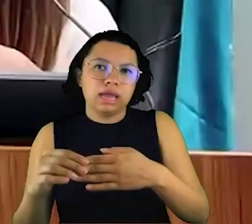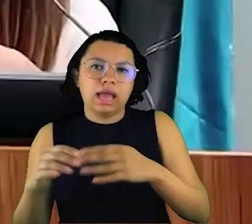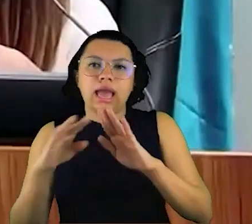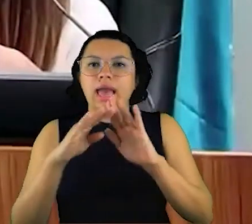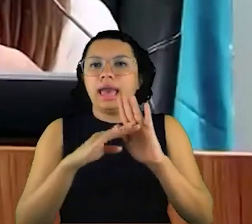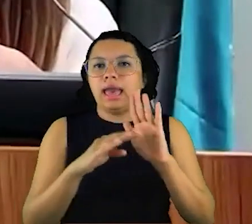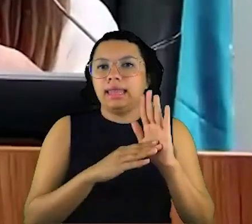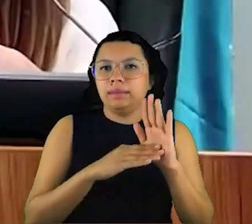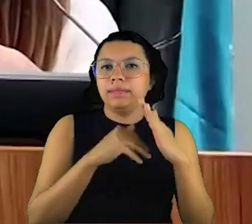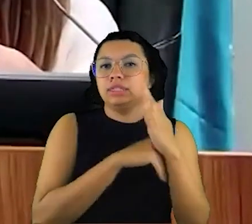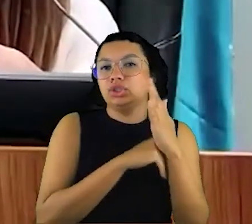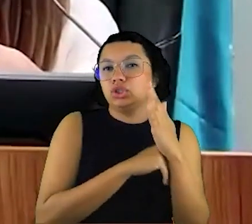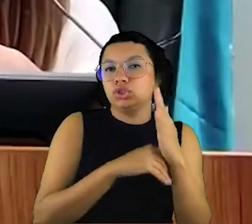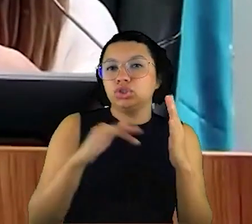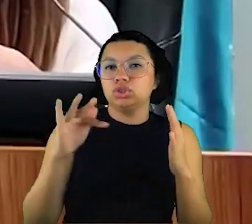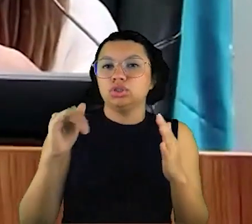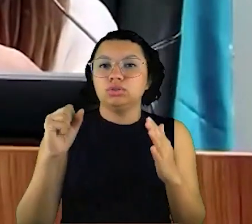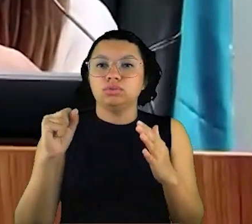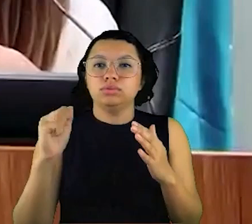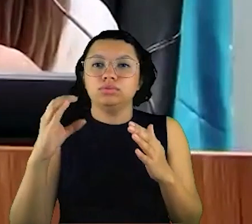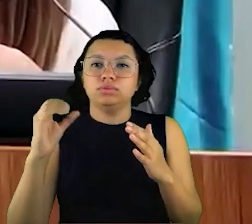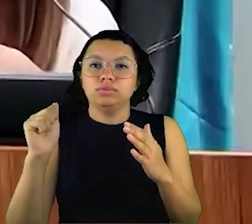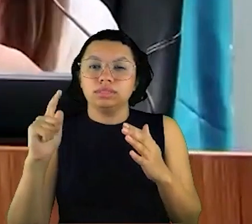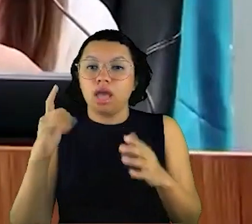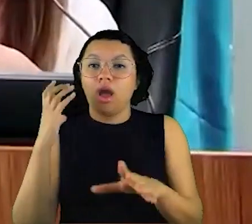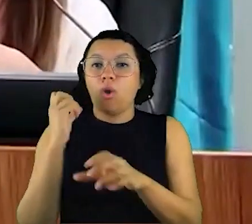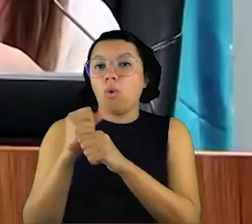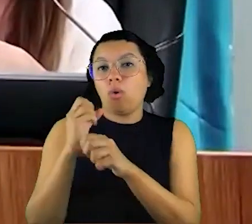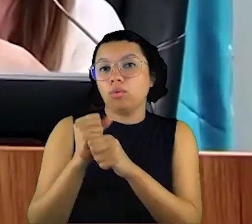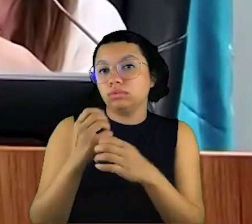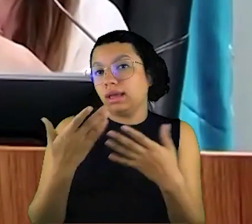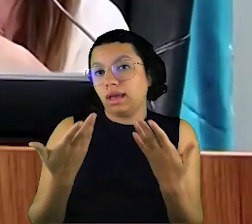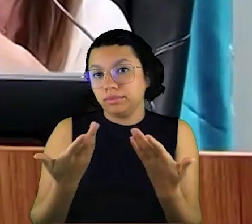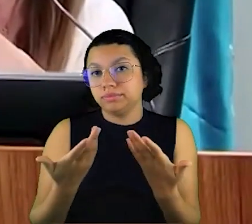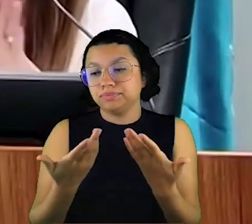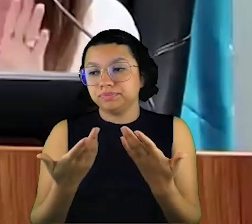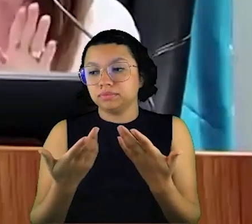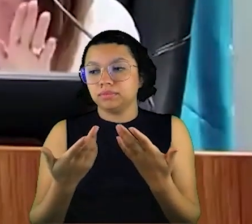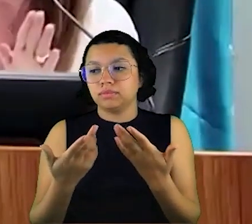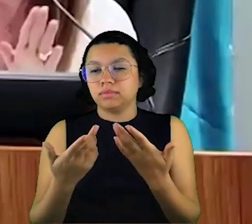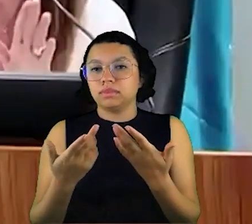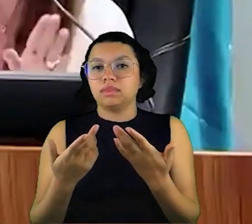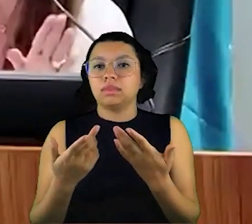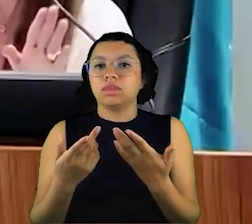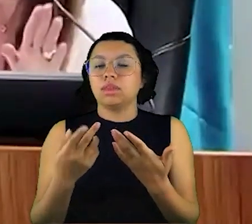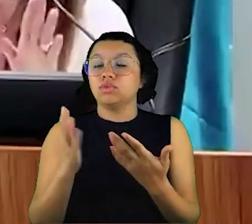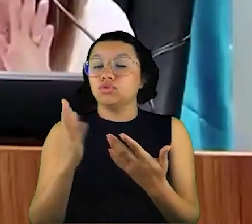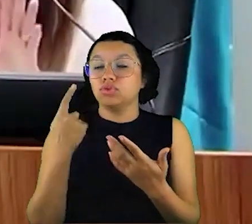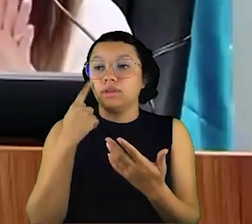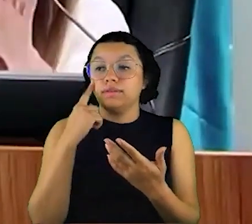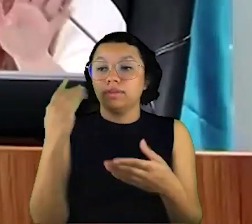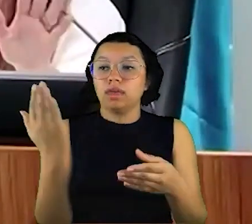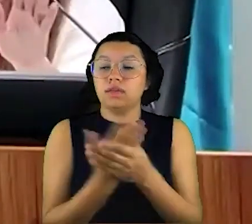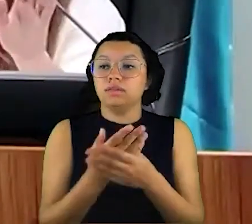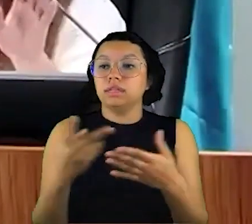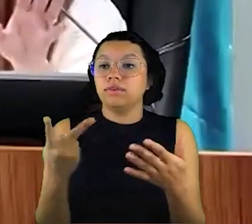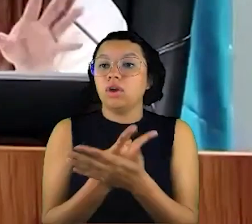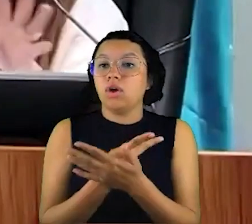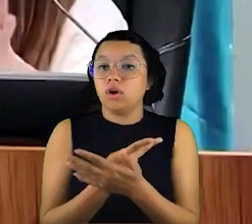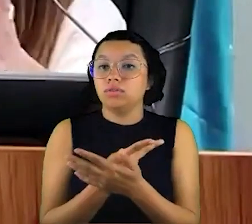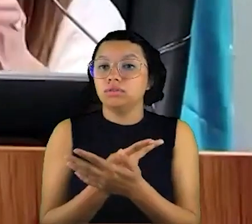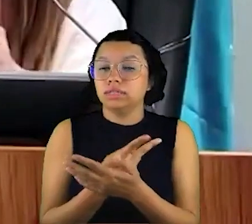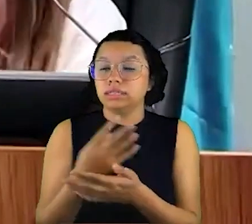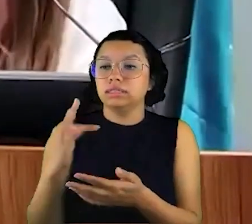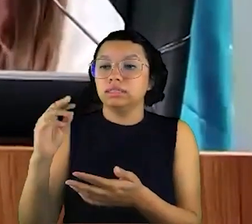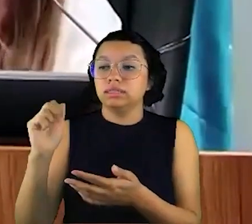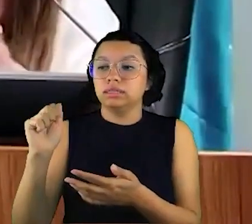sigilo fiscal, contábil, porque senão o cara vai revelar a posição dele. Eu já vi caso em que estava acontecendo a transação com um procurador,